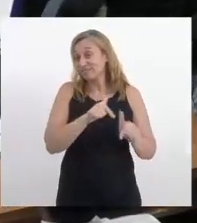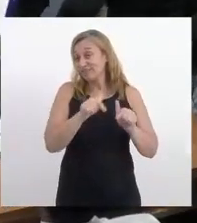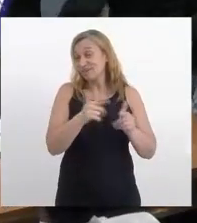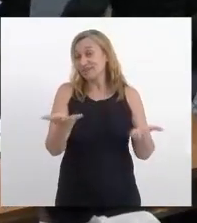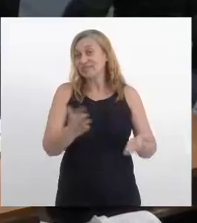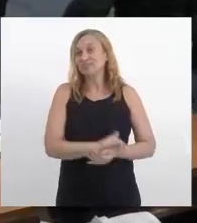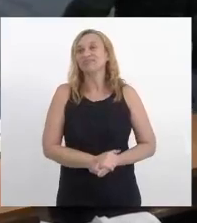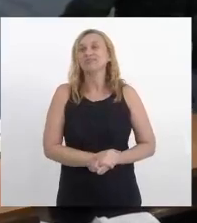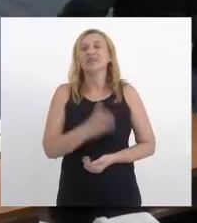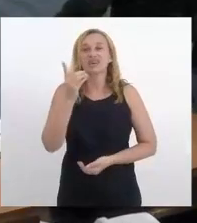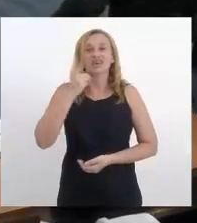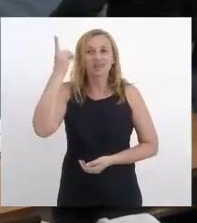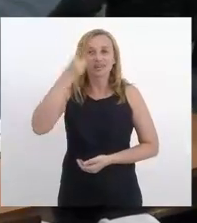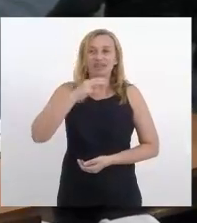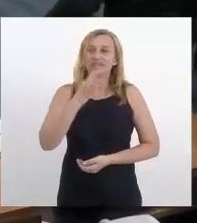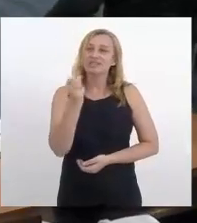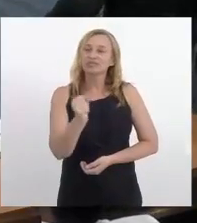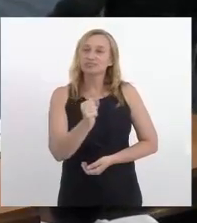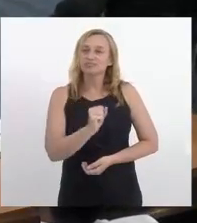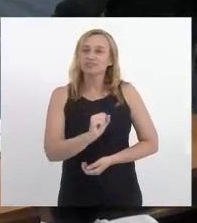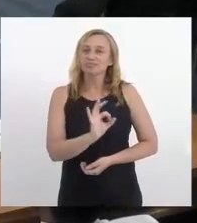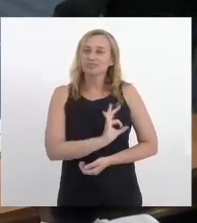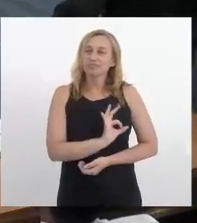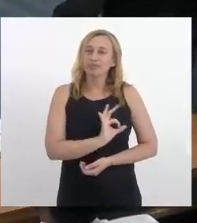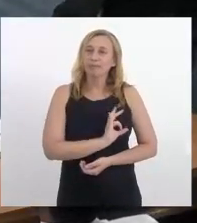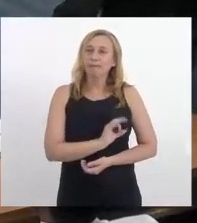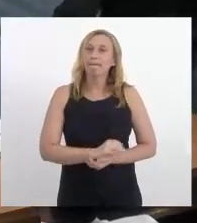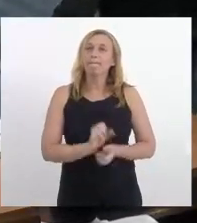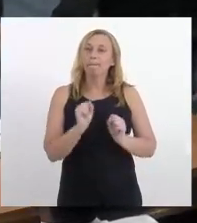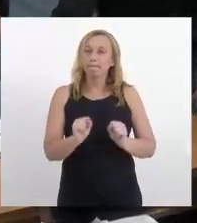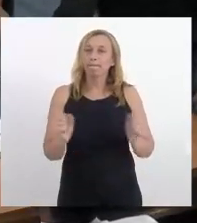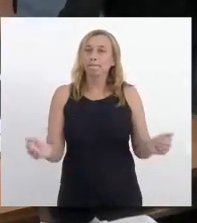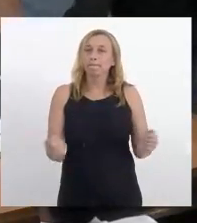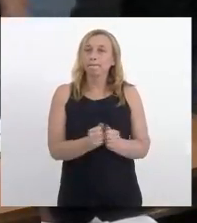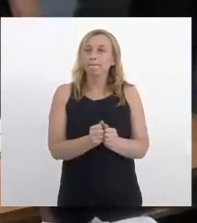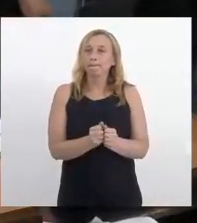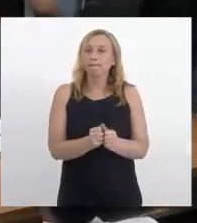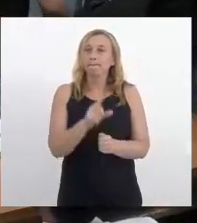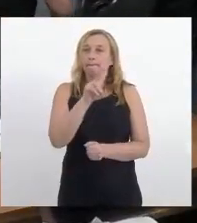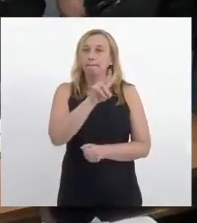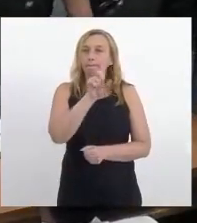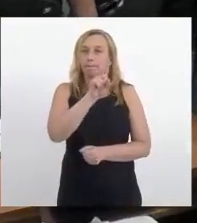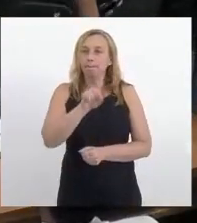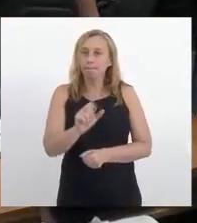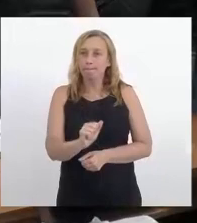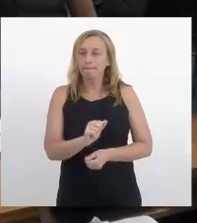a deputada Marta Rocha para que possa, junto com a Luzia,